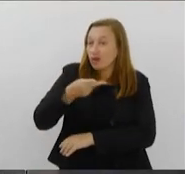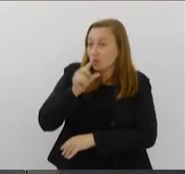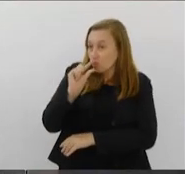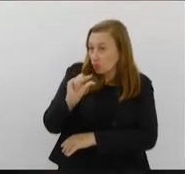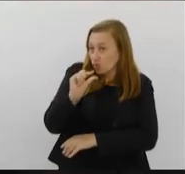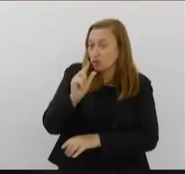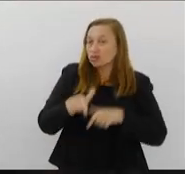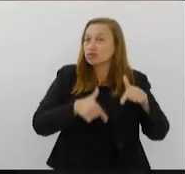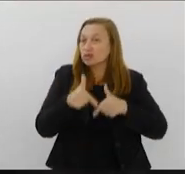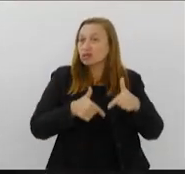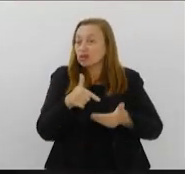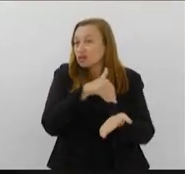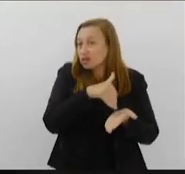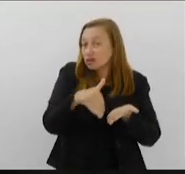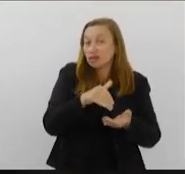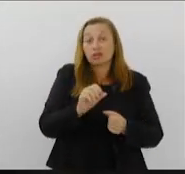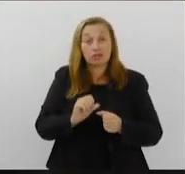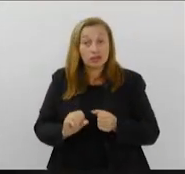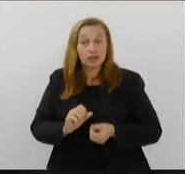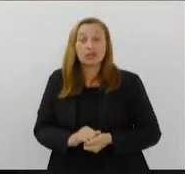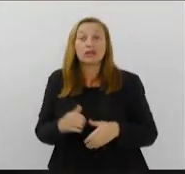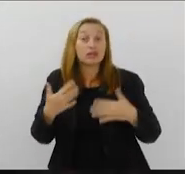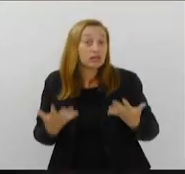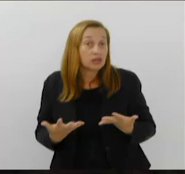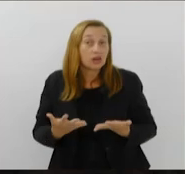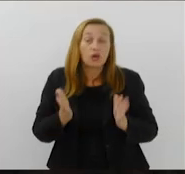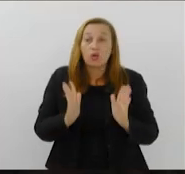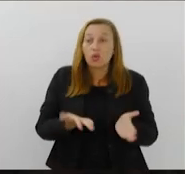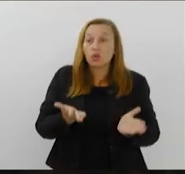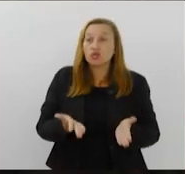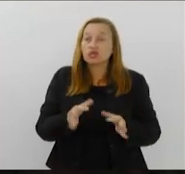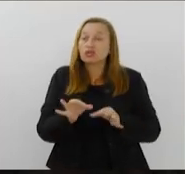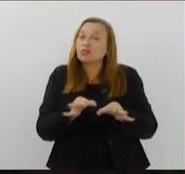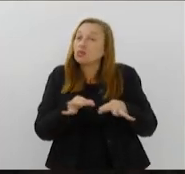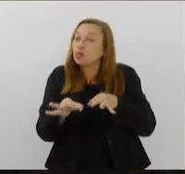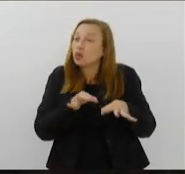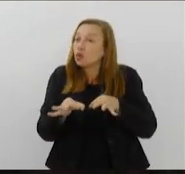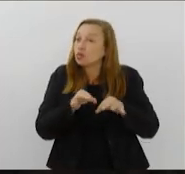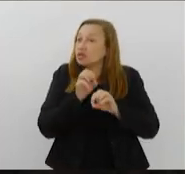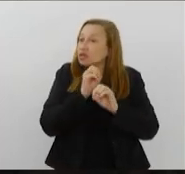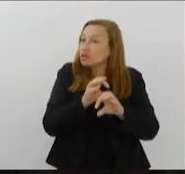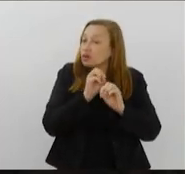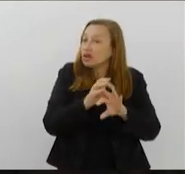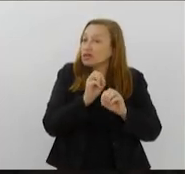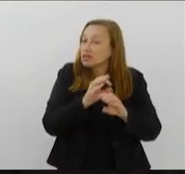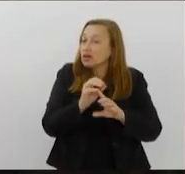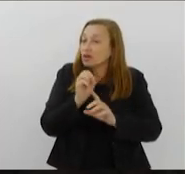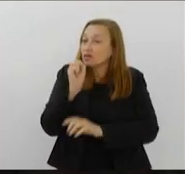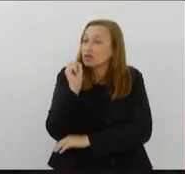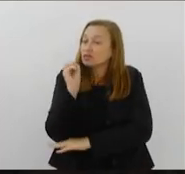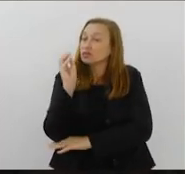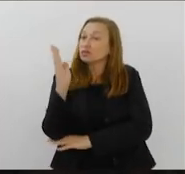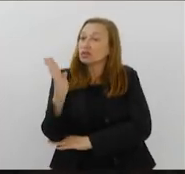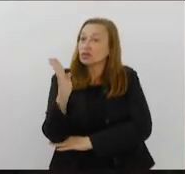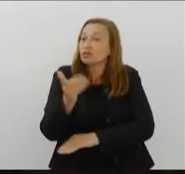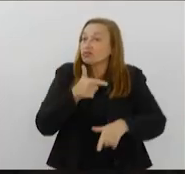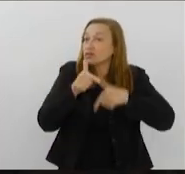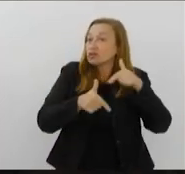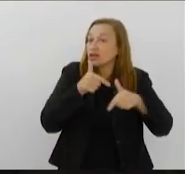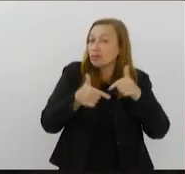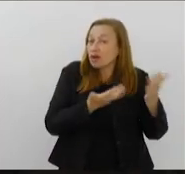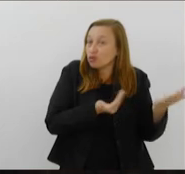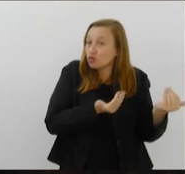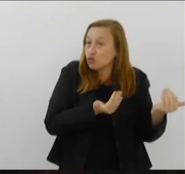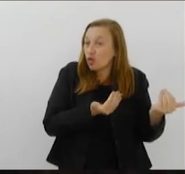né, do trabalho que a Secretaria tem feito. Então, nós temos hoje um programa de educação ambiental que trabalha com o jovem, que é o programa Ambiente